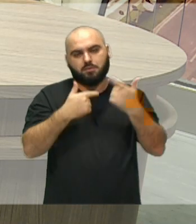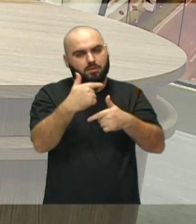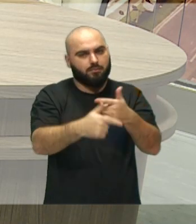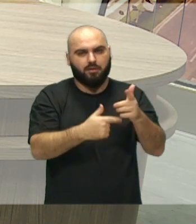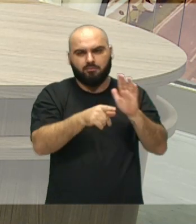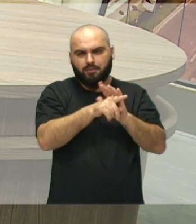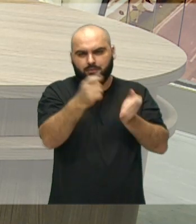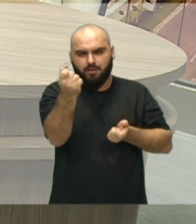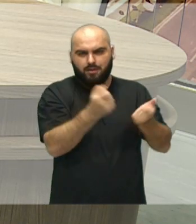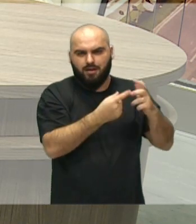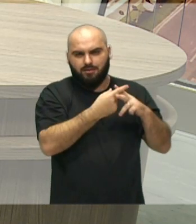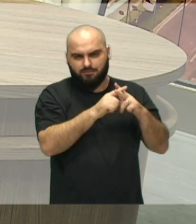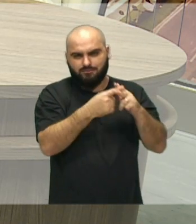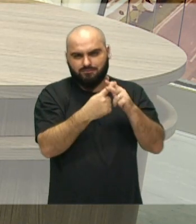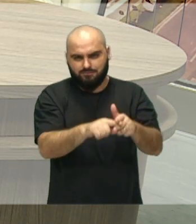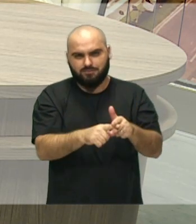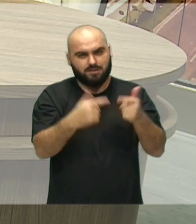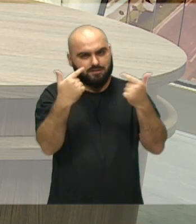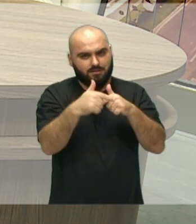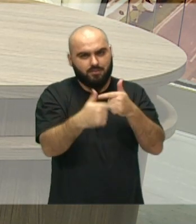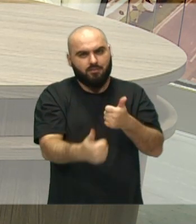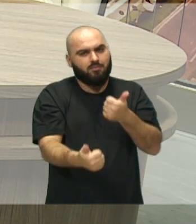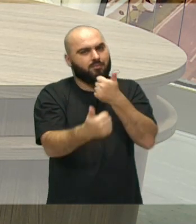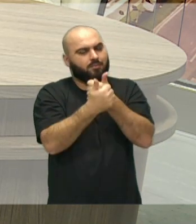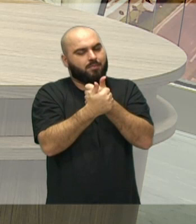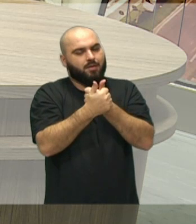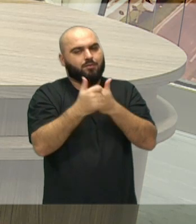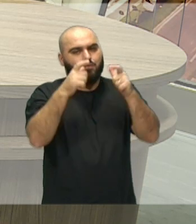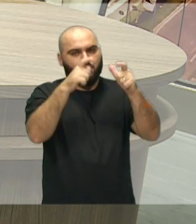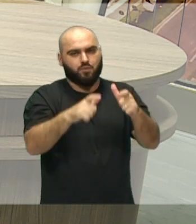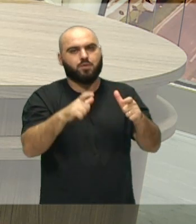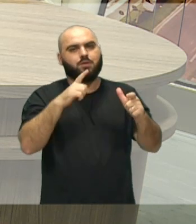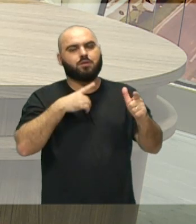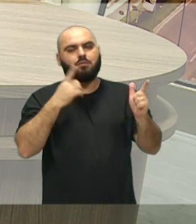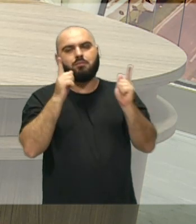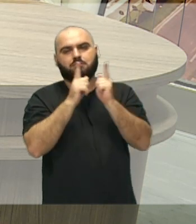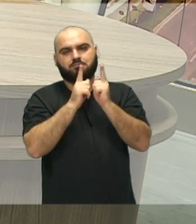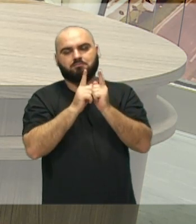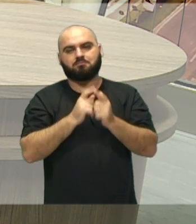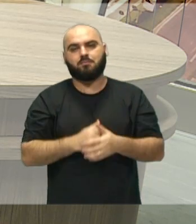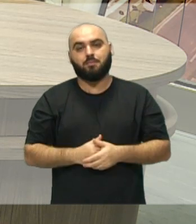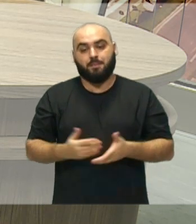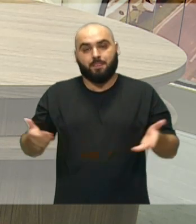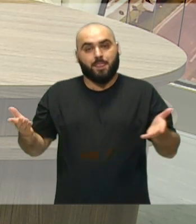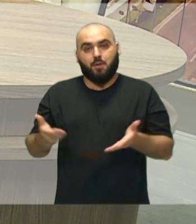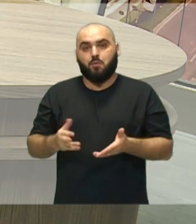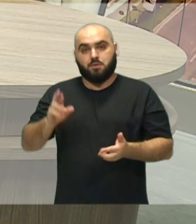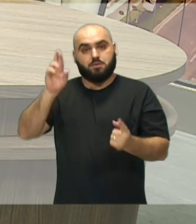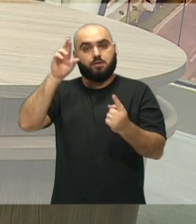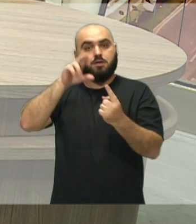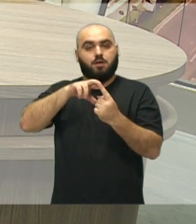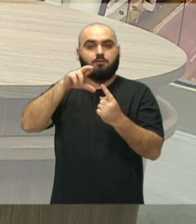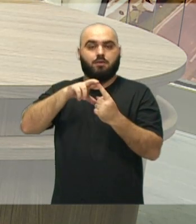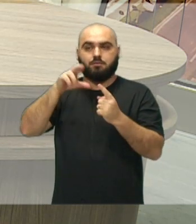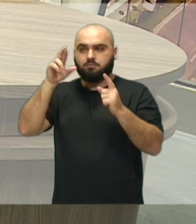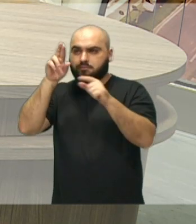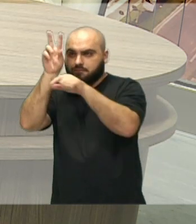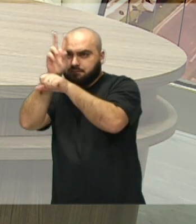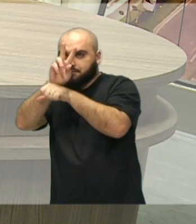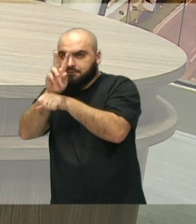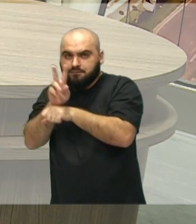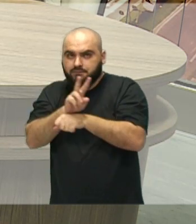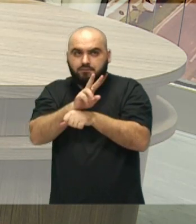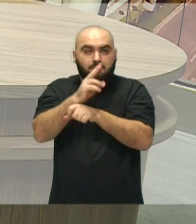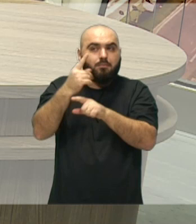lá em torno do Parque Nacional das Araucárias, e ele hoje em dia até é referência como observador de aves lá, porque